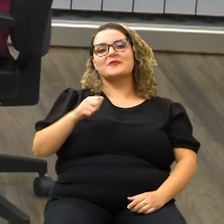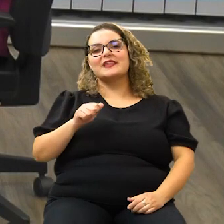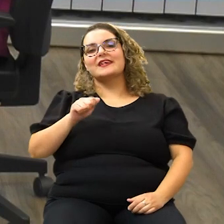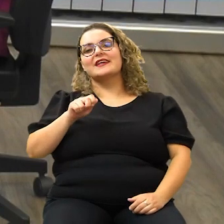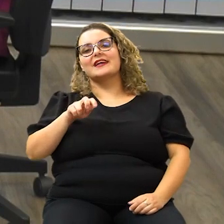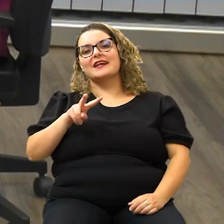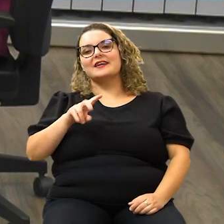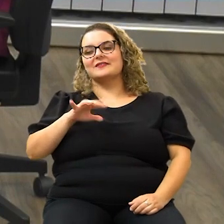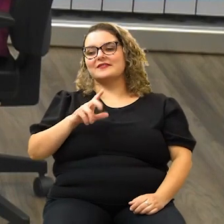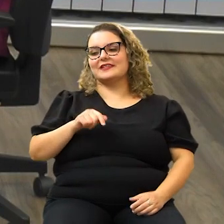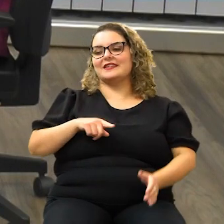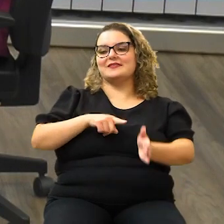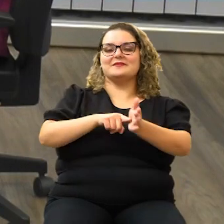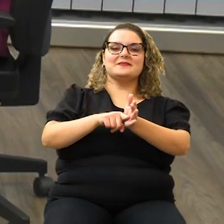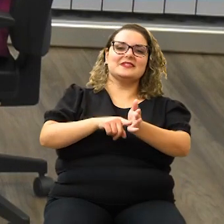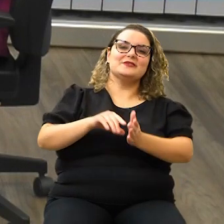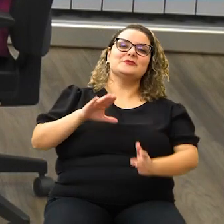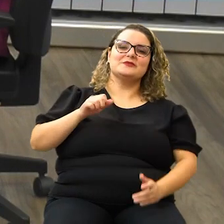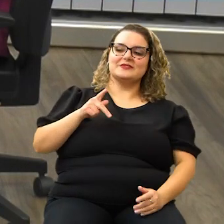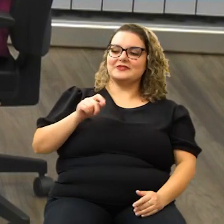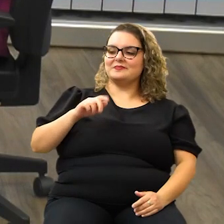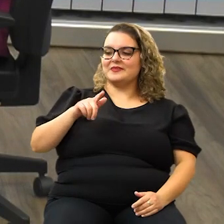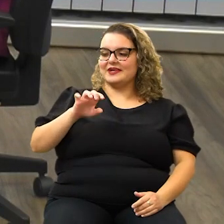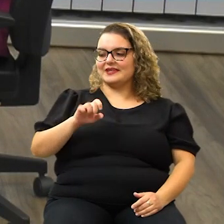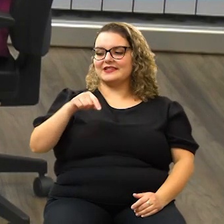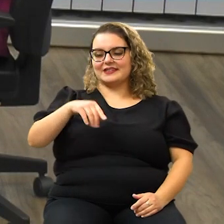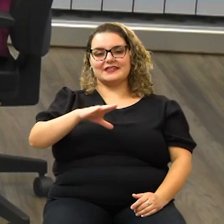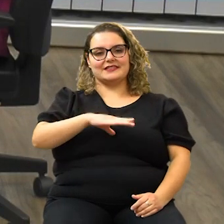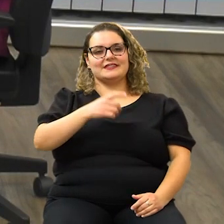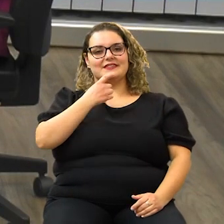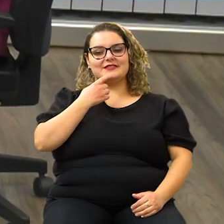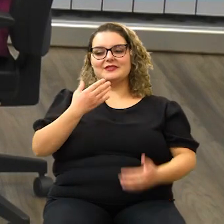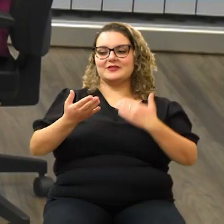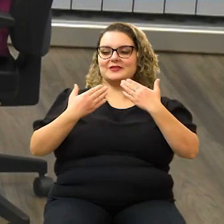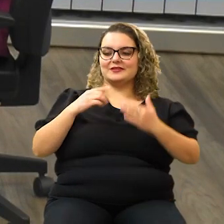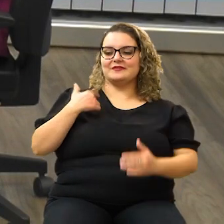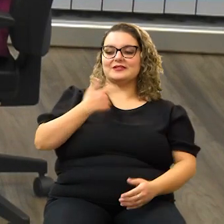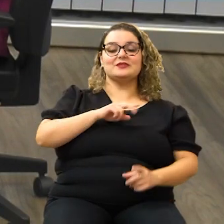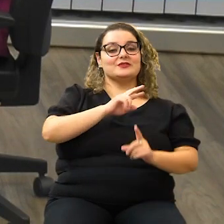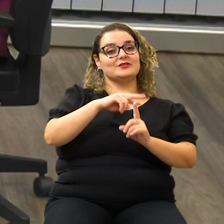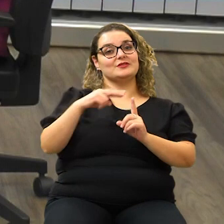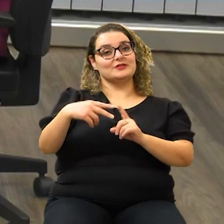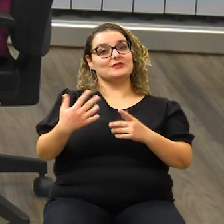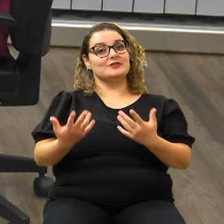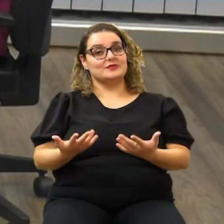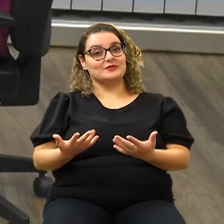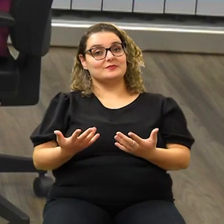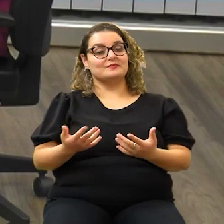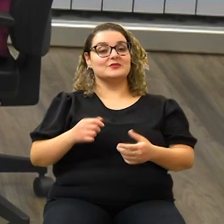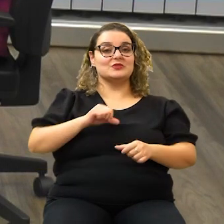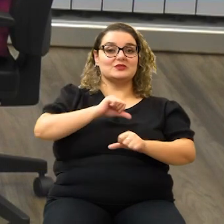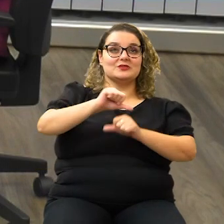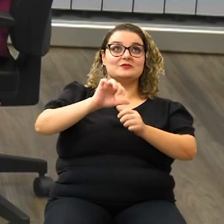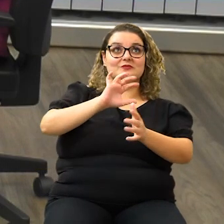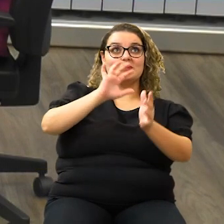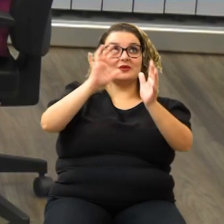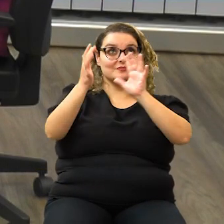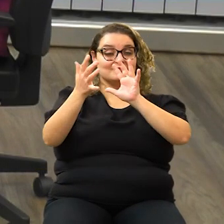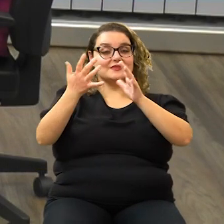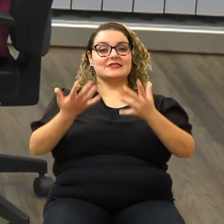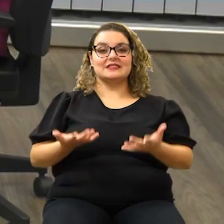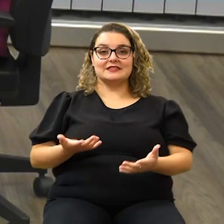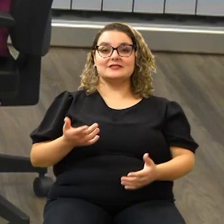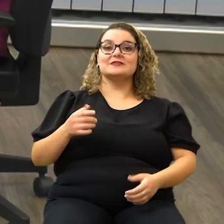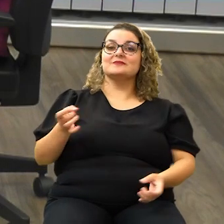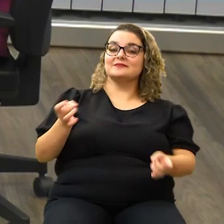Ávila, pesquisadora do CEPAGRE aqui de Campinas, falando com a gente no Ponto de Vista sobre as mudanças climáticas. Vamos ficando